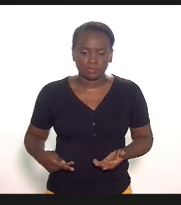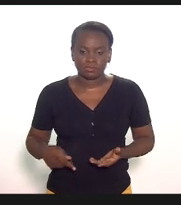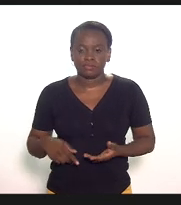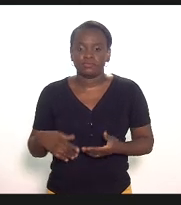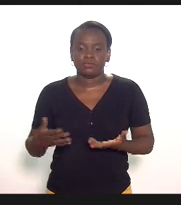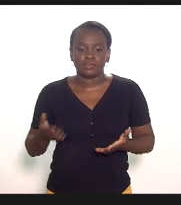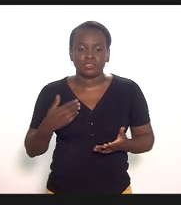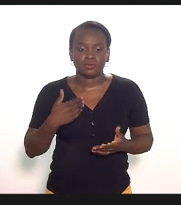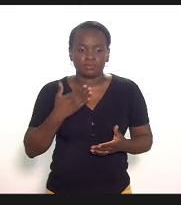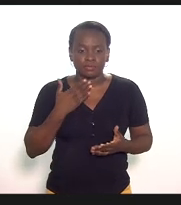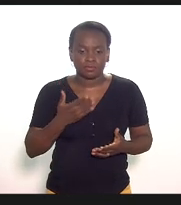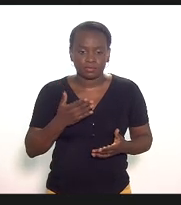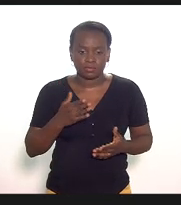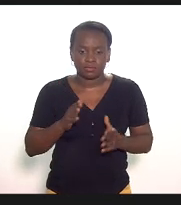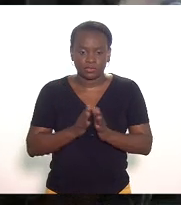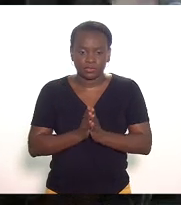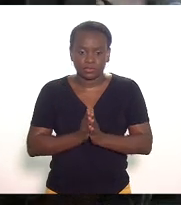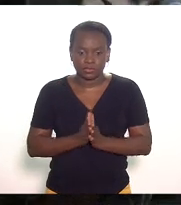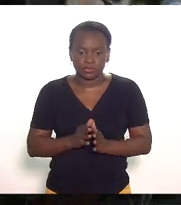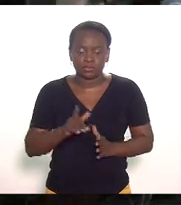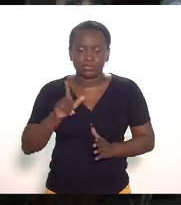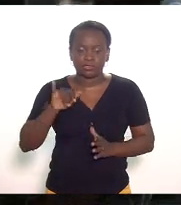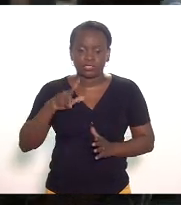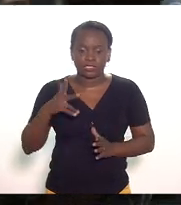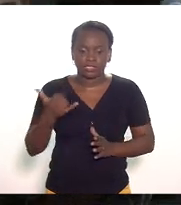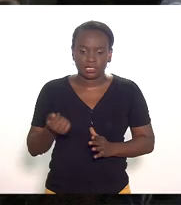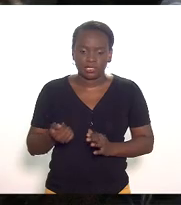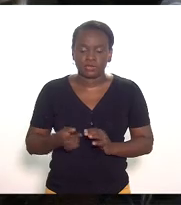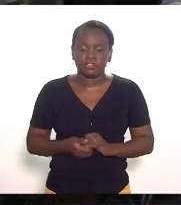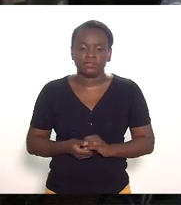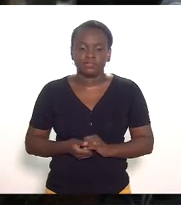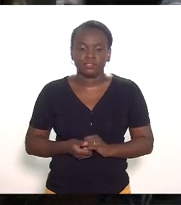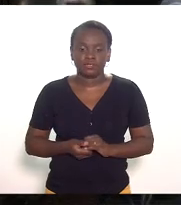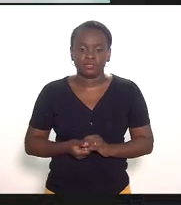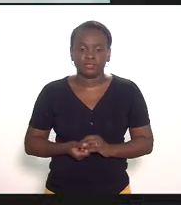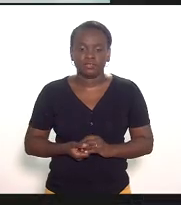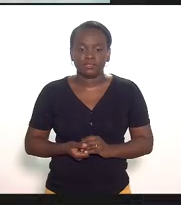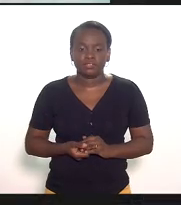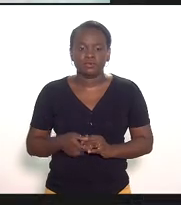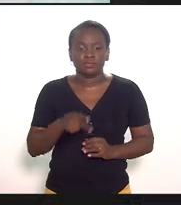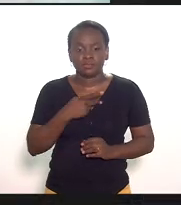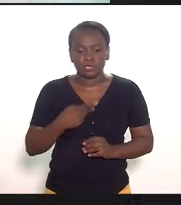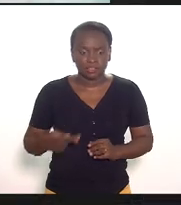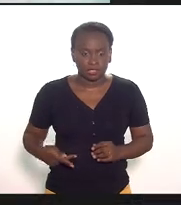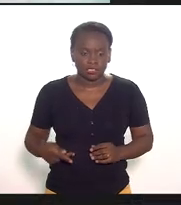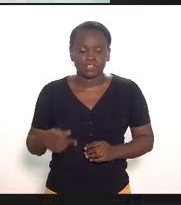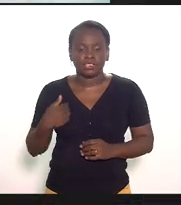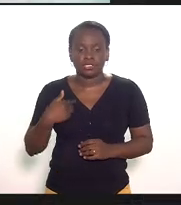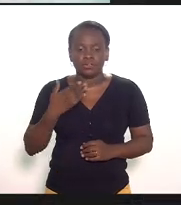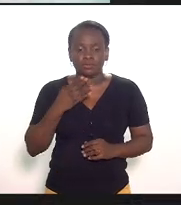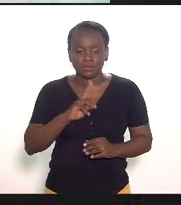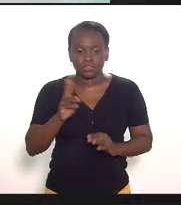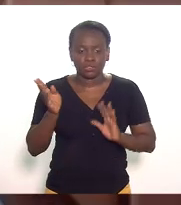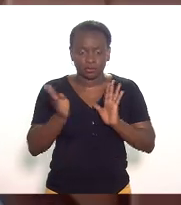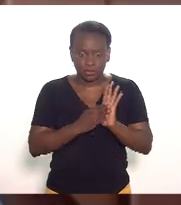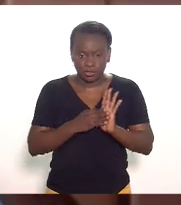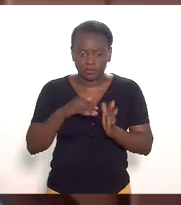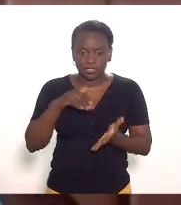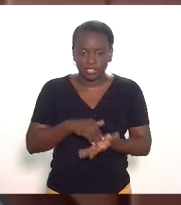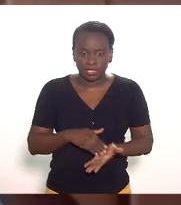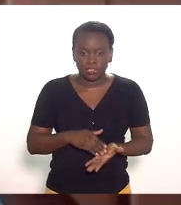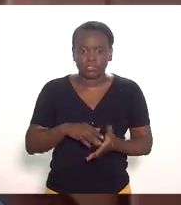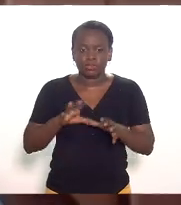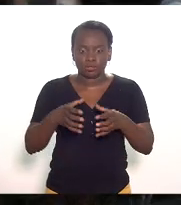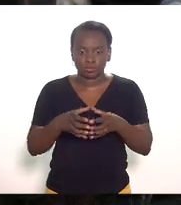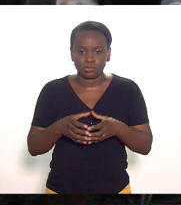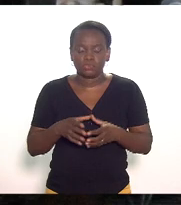expediente final, por favor. Expediente final, deputada Lucinha. Presidente, então, André Siciliano, eu havia me inscrito no expediente final pelo